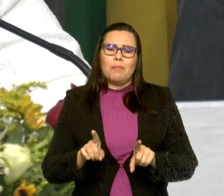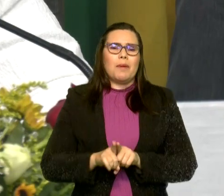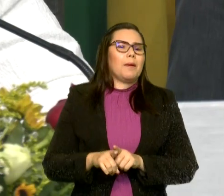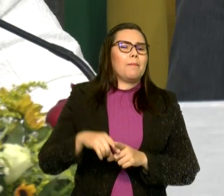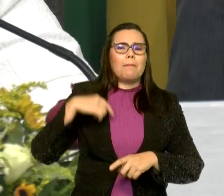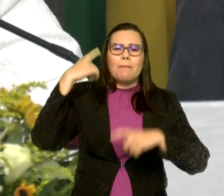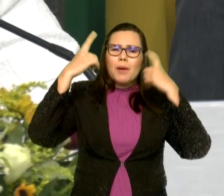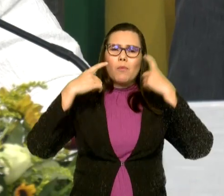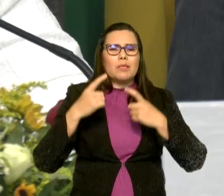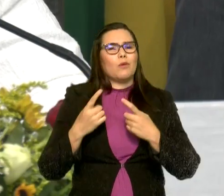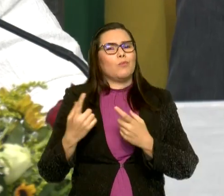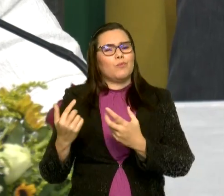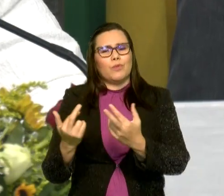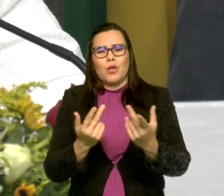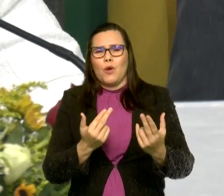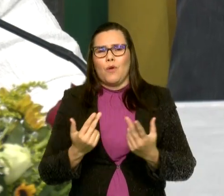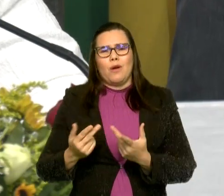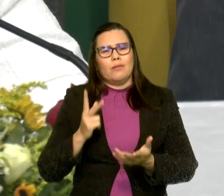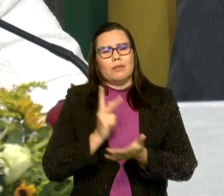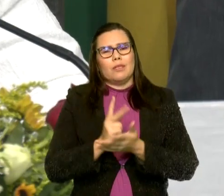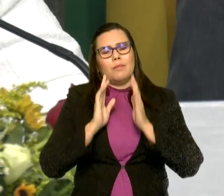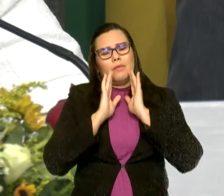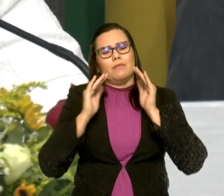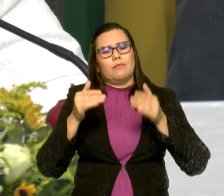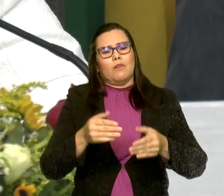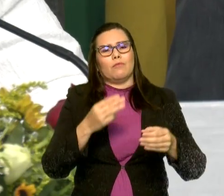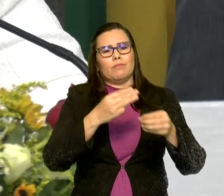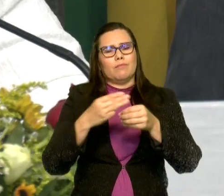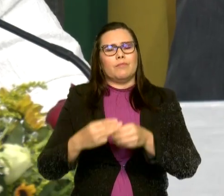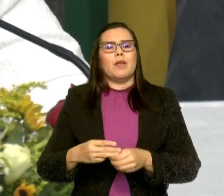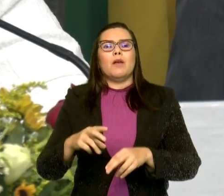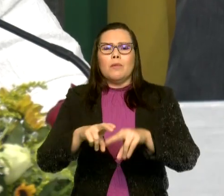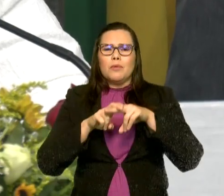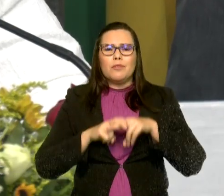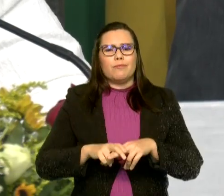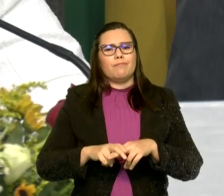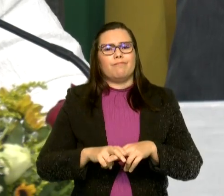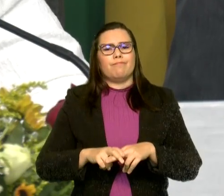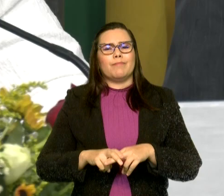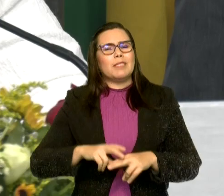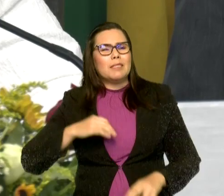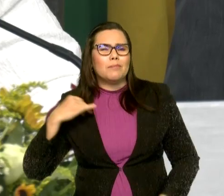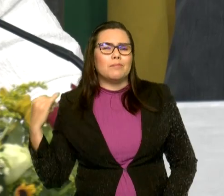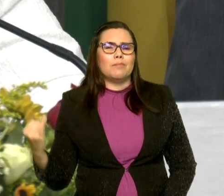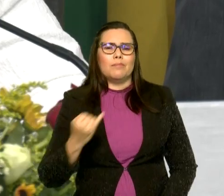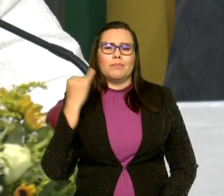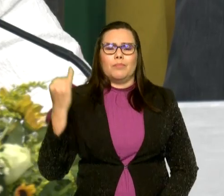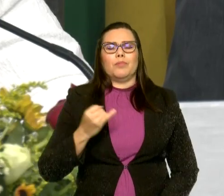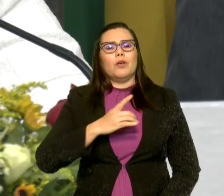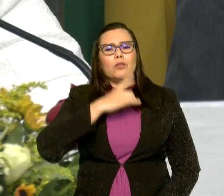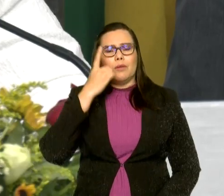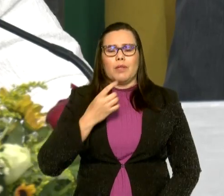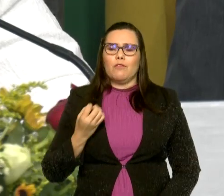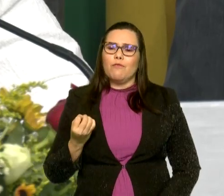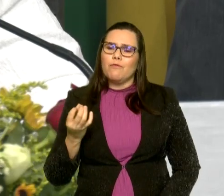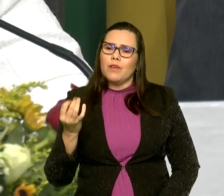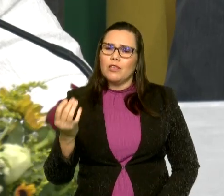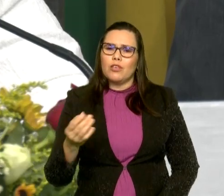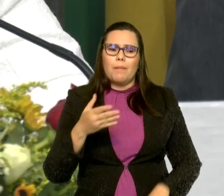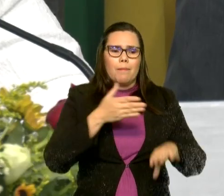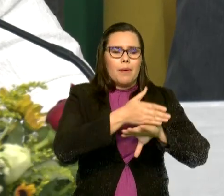eu entendo que percorrer cada região é de extrema importância. E hoje, aqui na cidade de